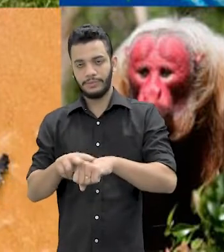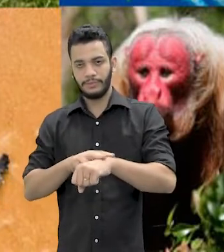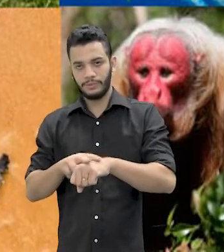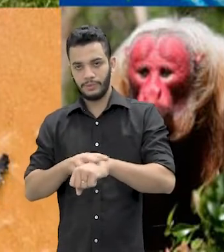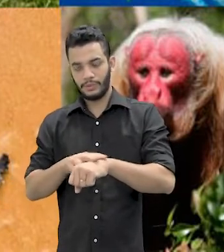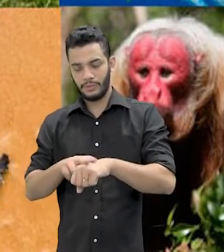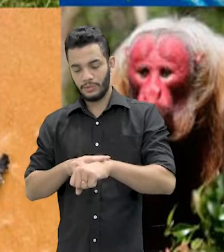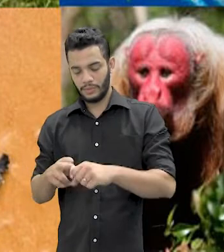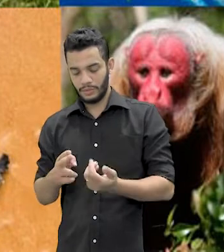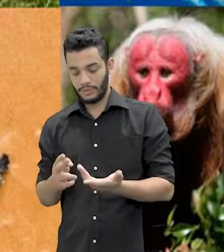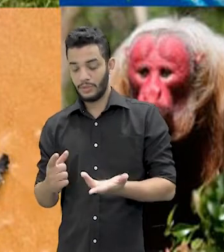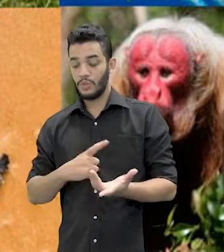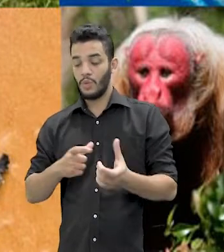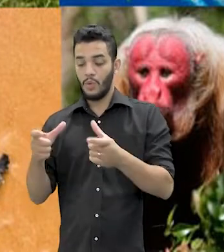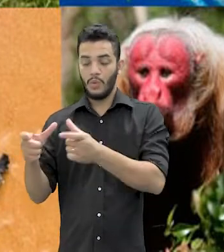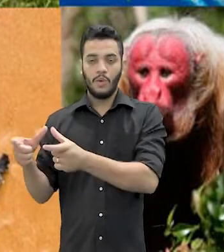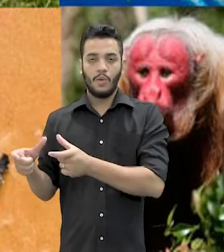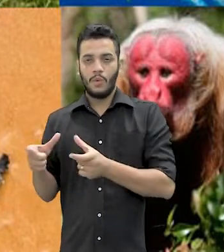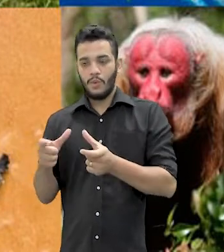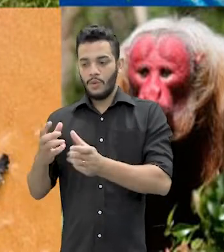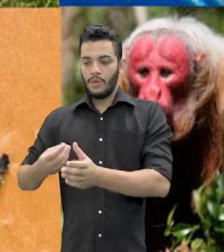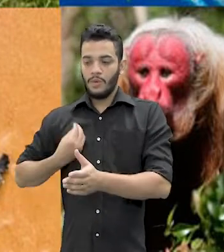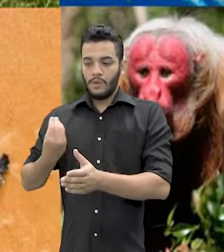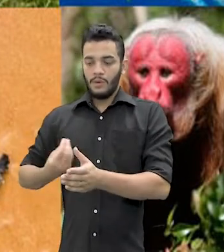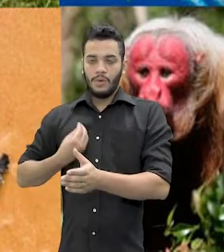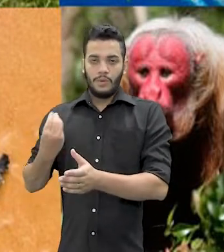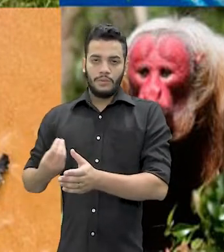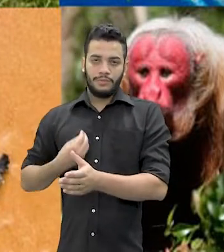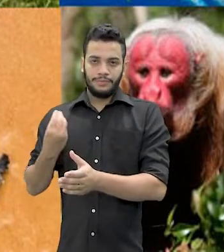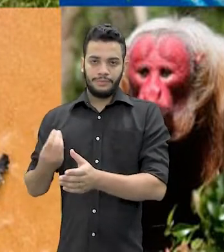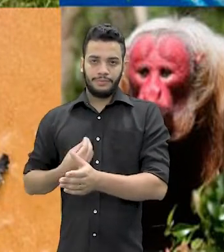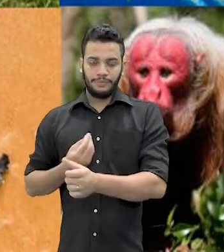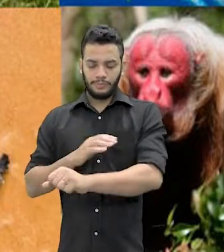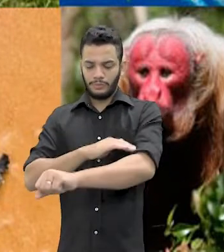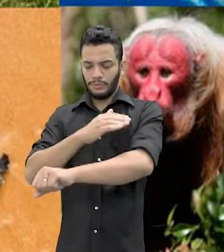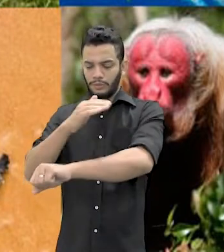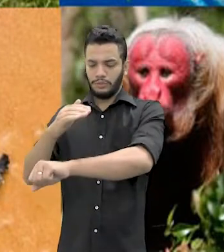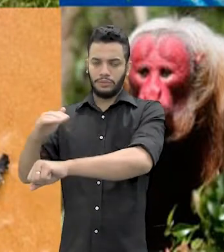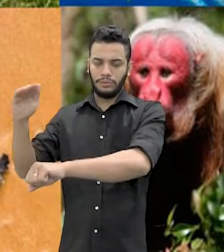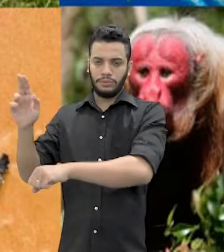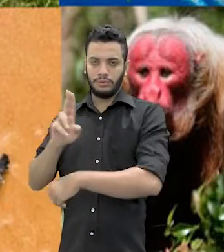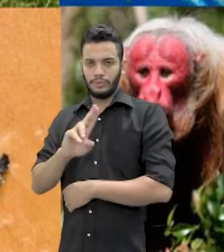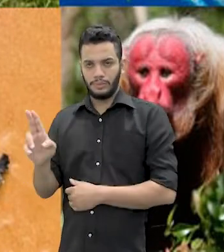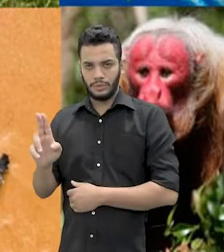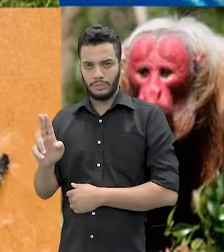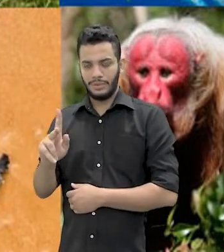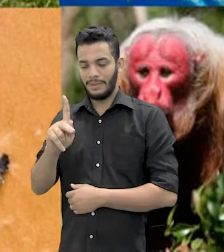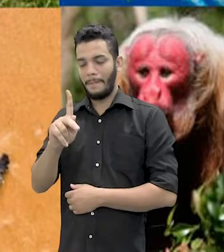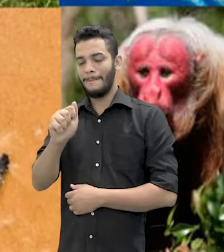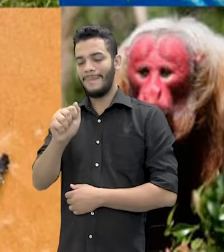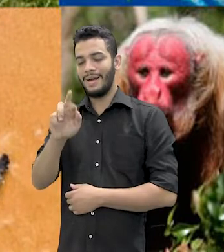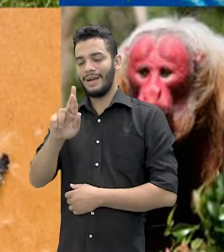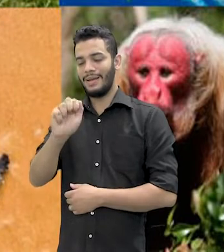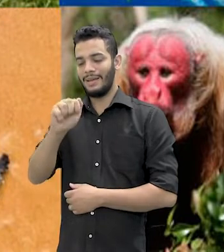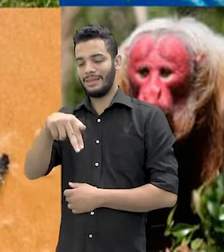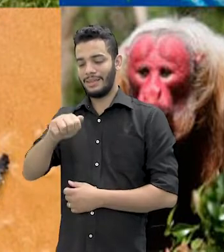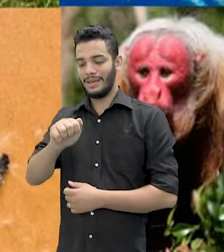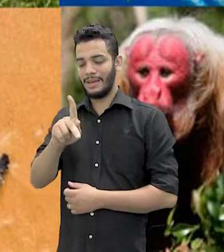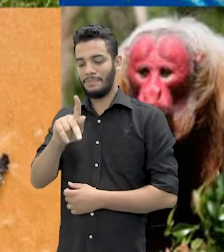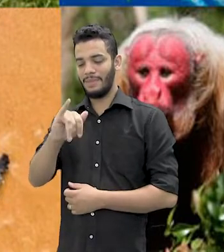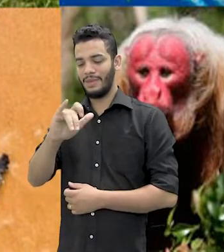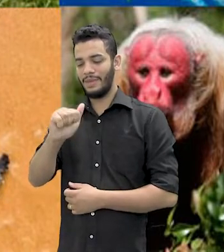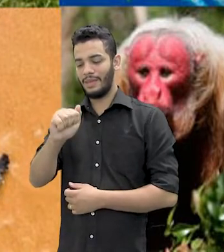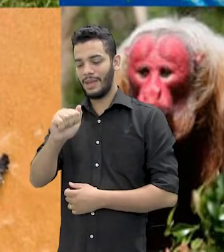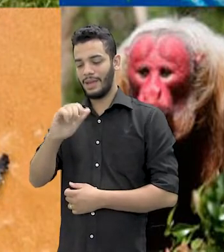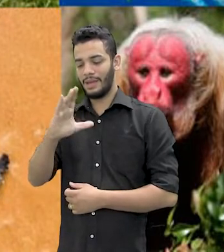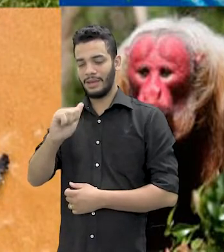tinha seu habitat natural na Serra de Paranapiacaba, no município de Santo André, em São Paulo. Ela foi vista pela